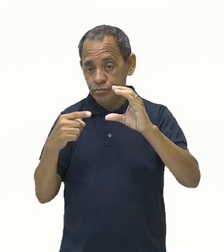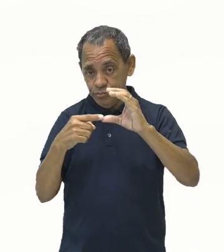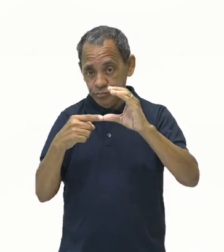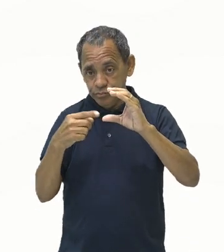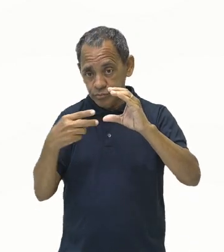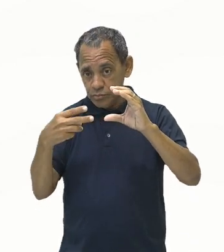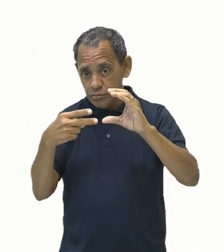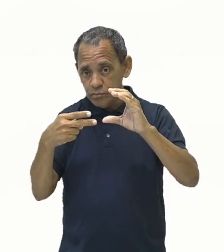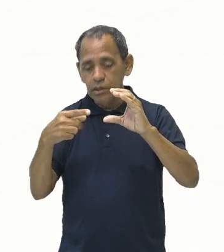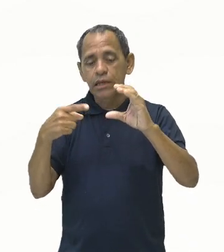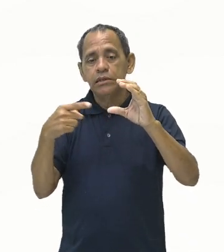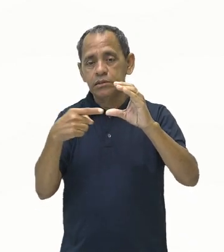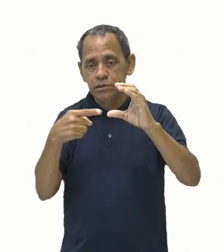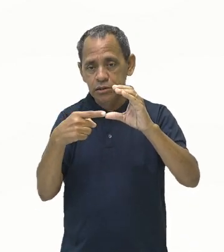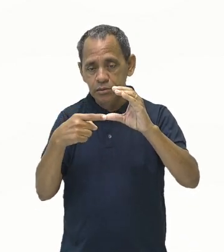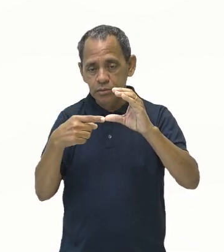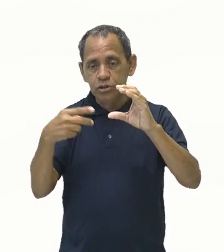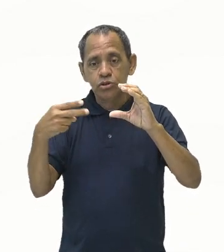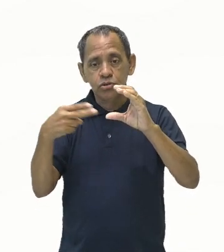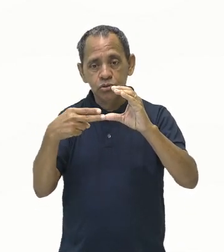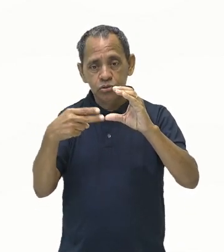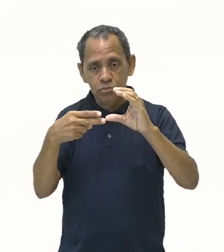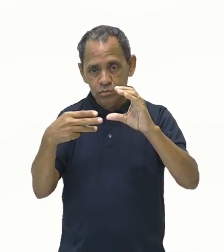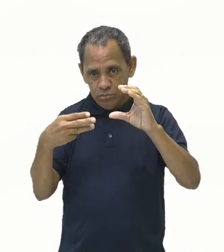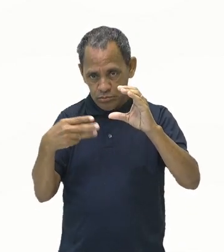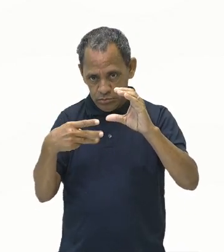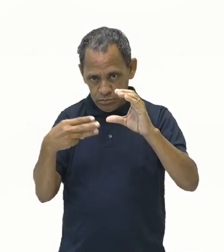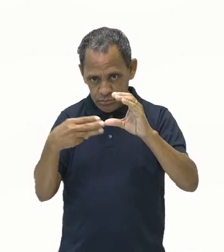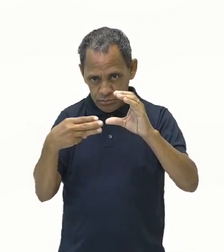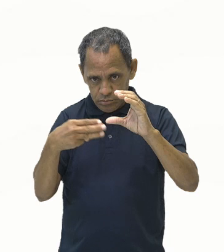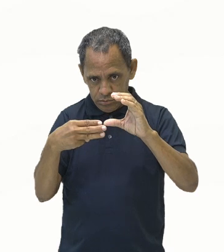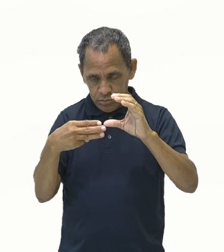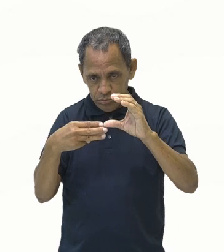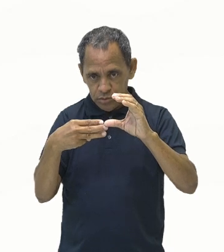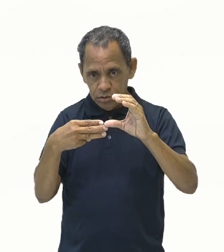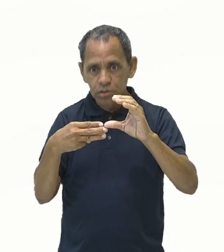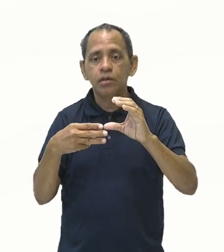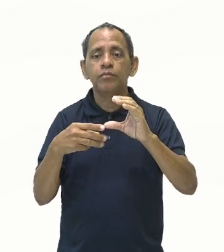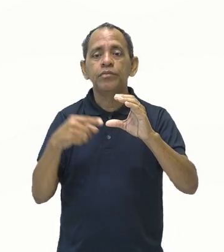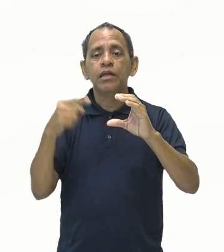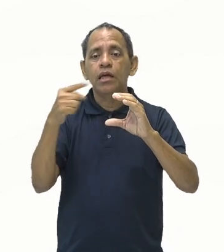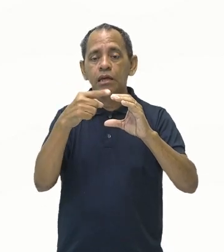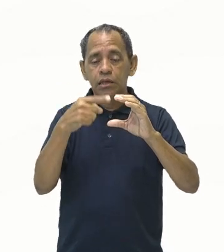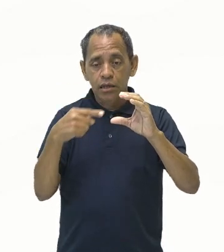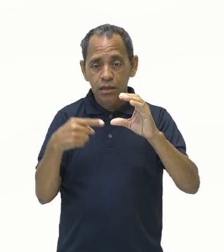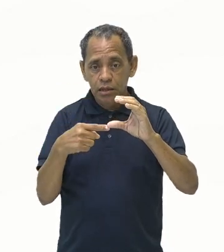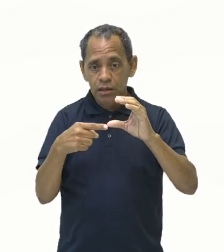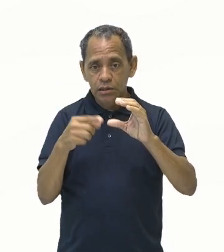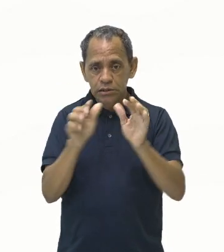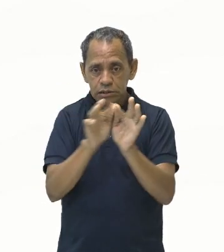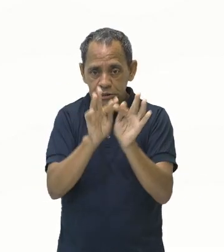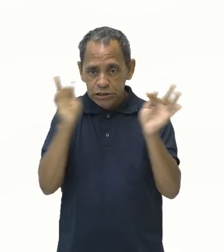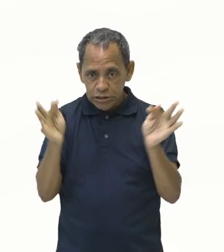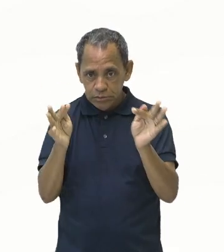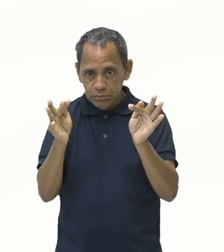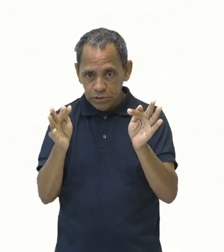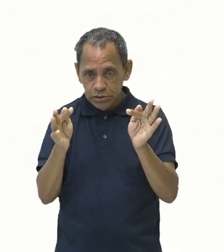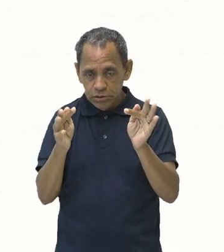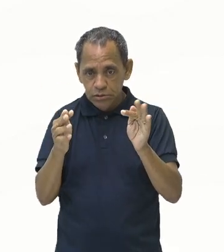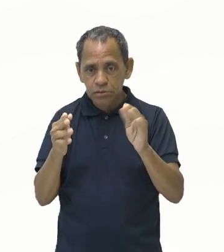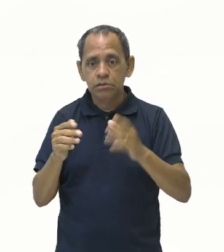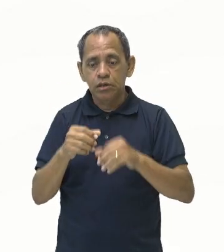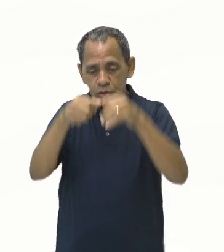ramificada e aqui é normal, tá? Cadeia aromática é dessa